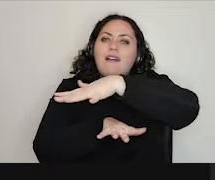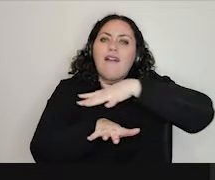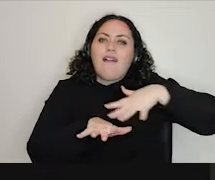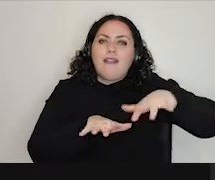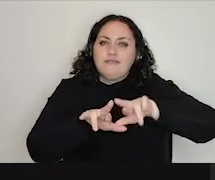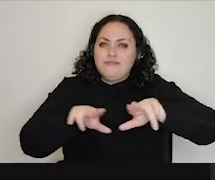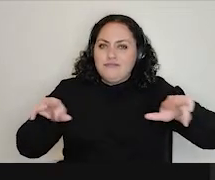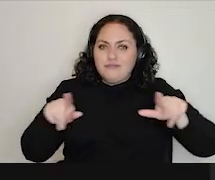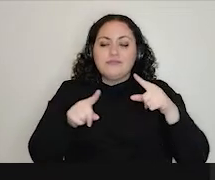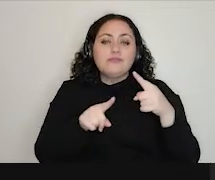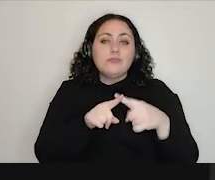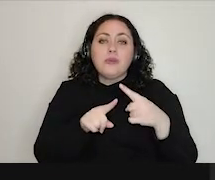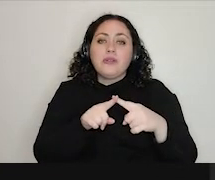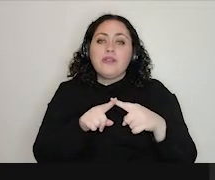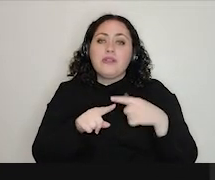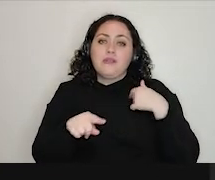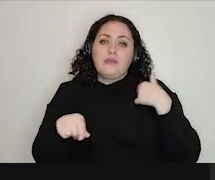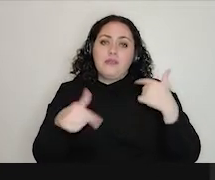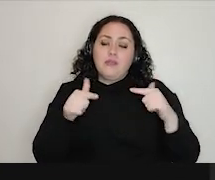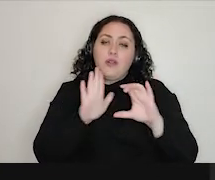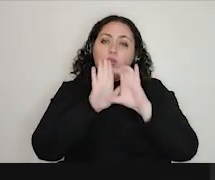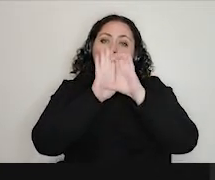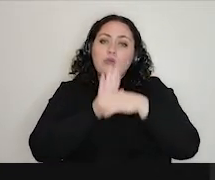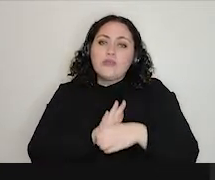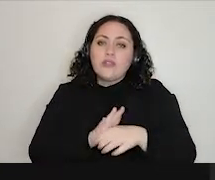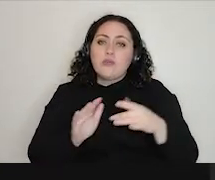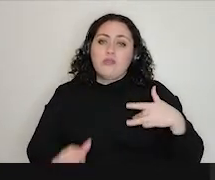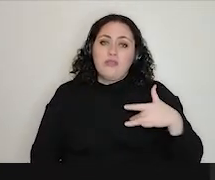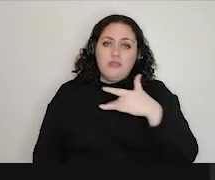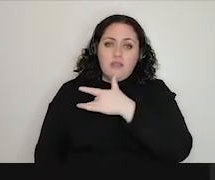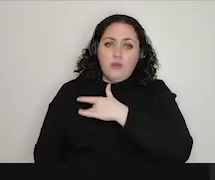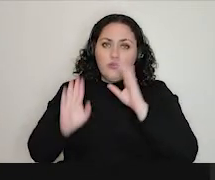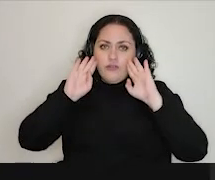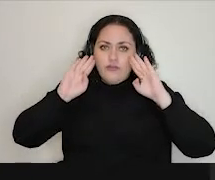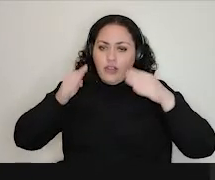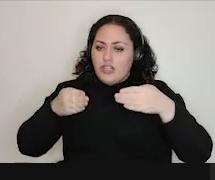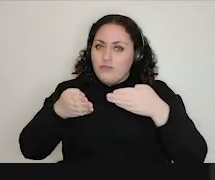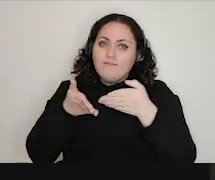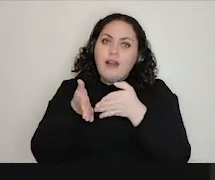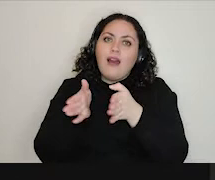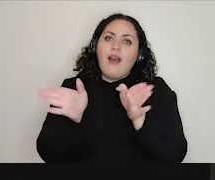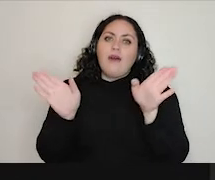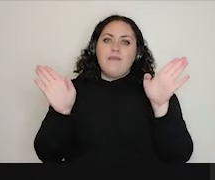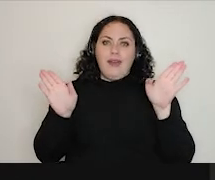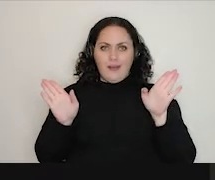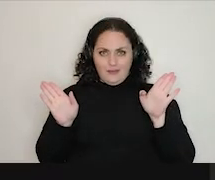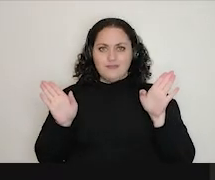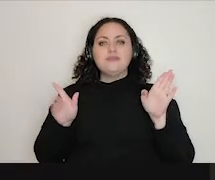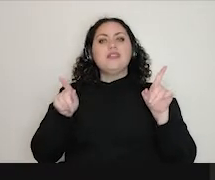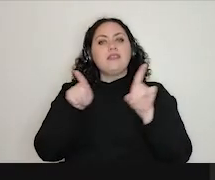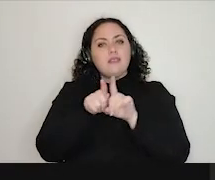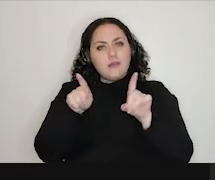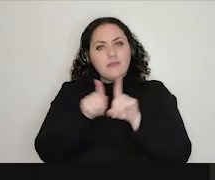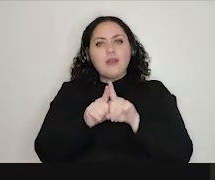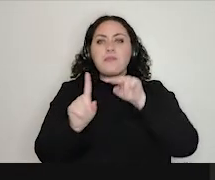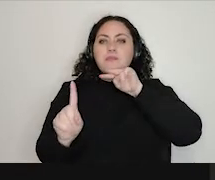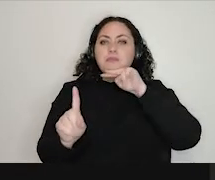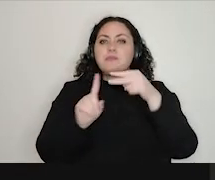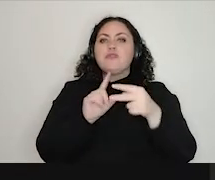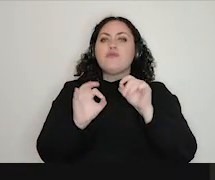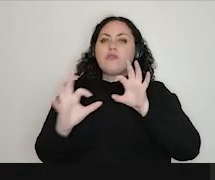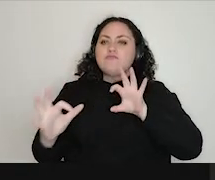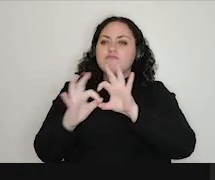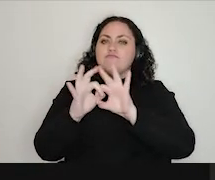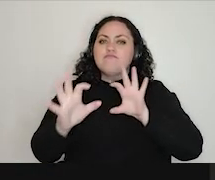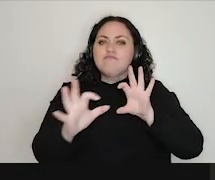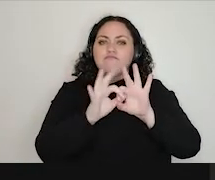em diversas áreas, né? Principalmente porque a gente trabalha num conceito ampliado de saúde, a gente trabalha numa perspectiva